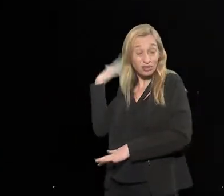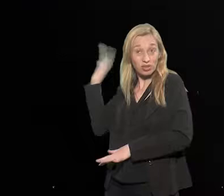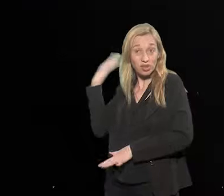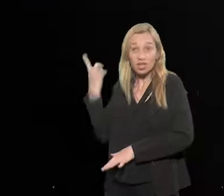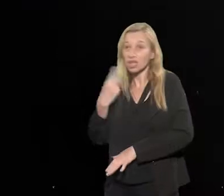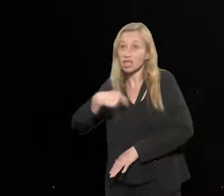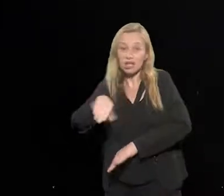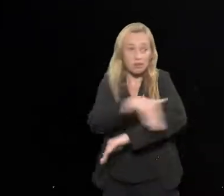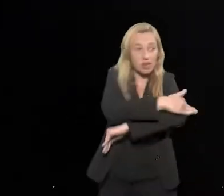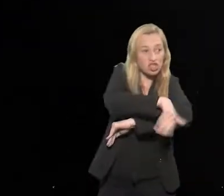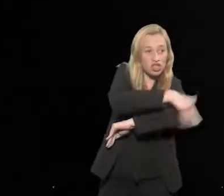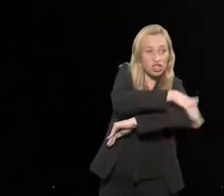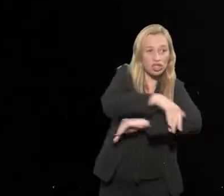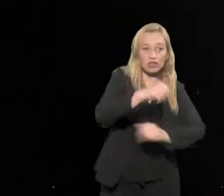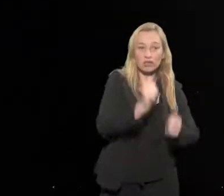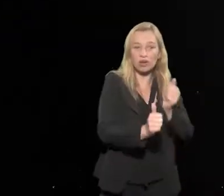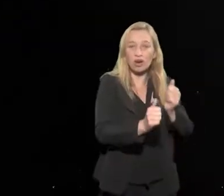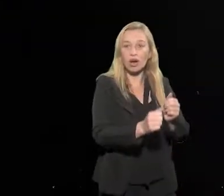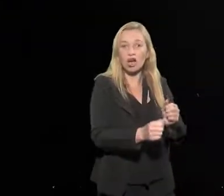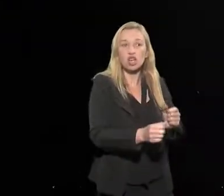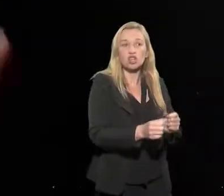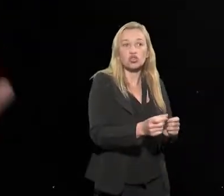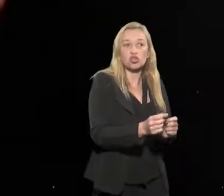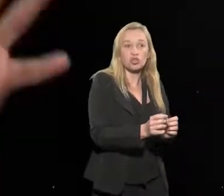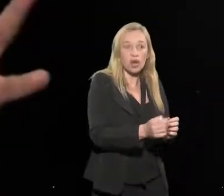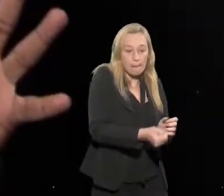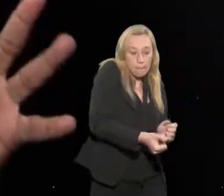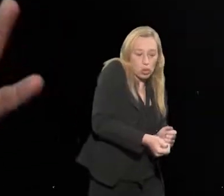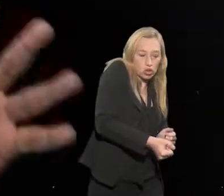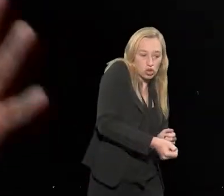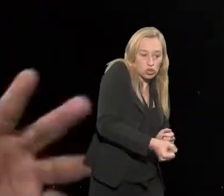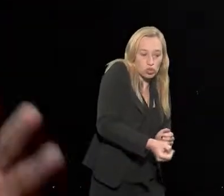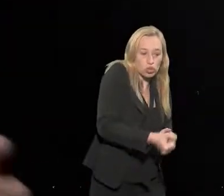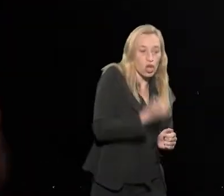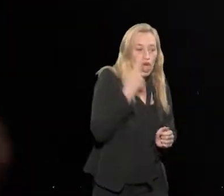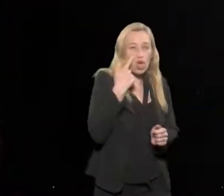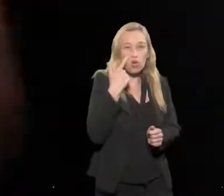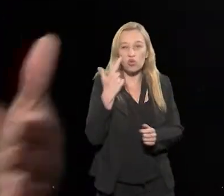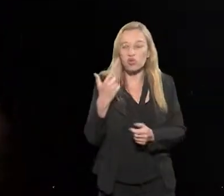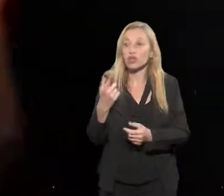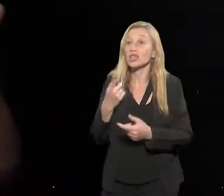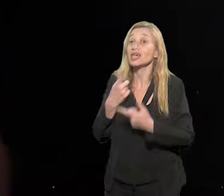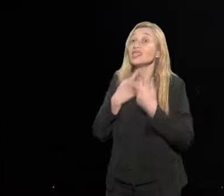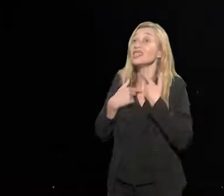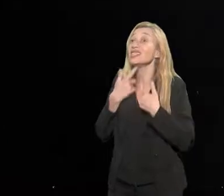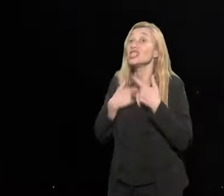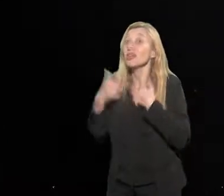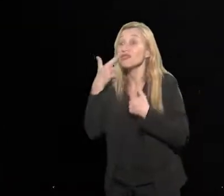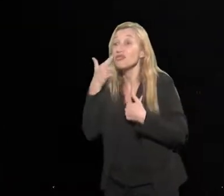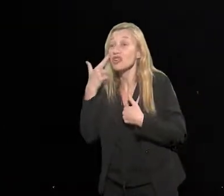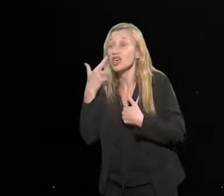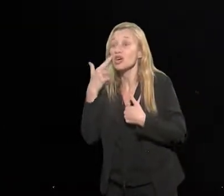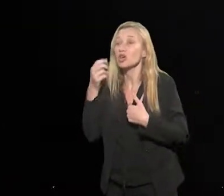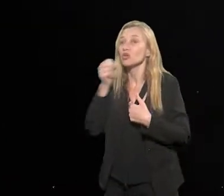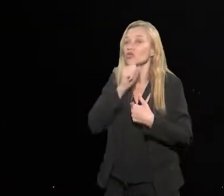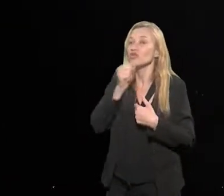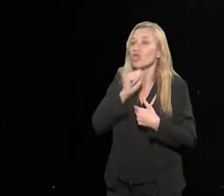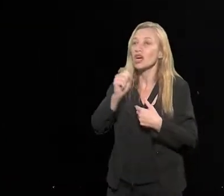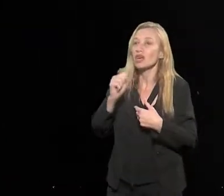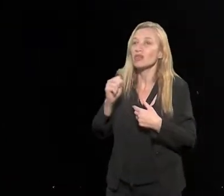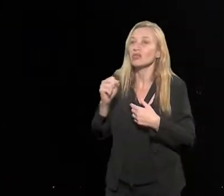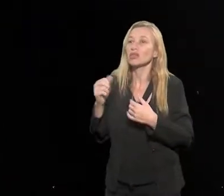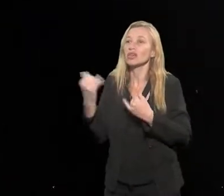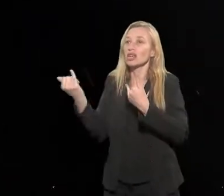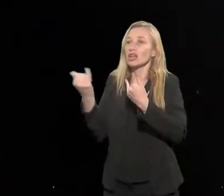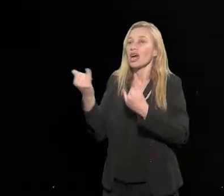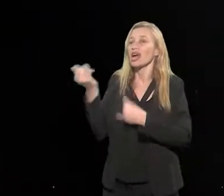época, que iam para a esquina ali na Cidade de Deus jogar bola de gude, eu ficava vidrado nos mais velhos contando as histórias, né? Foi